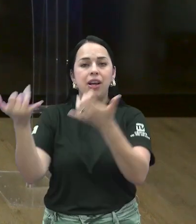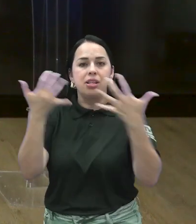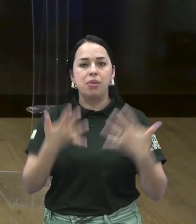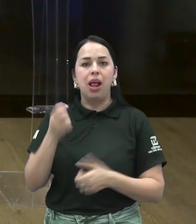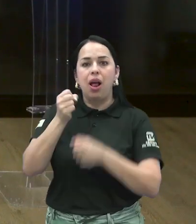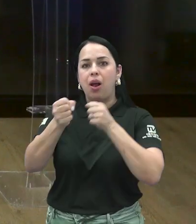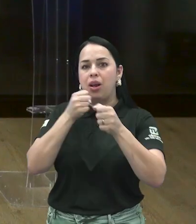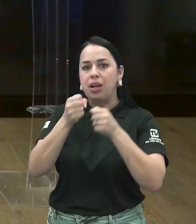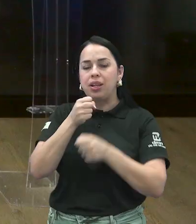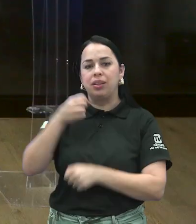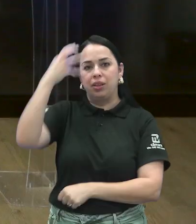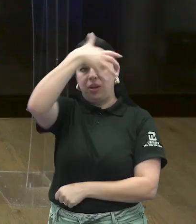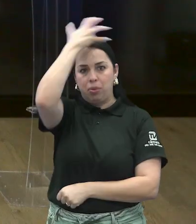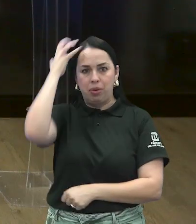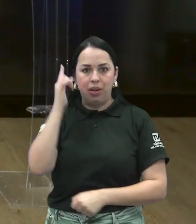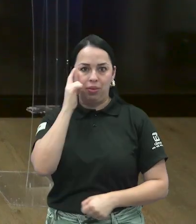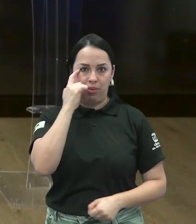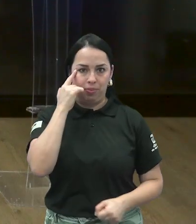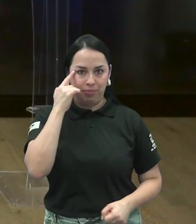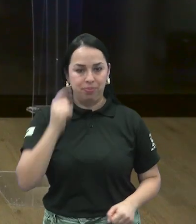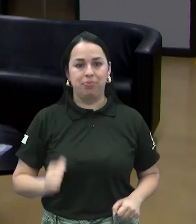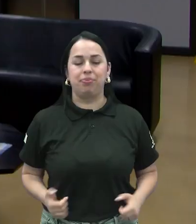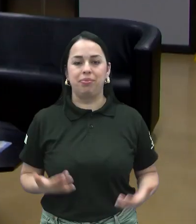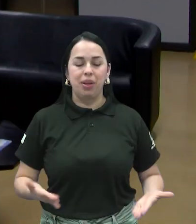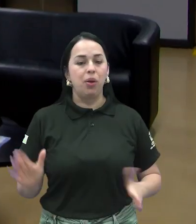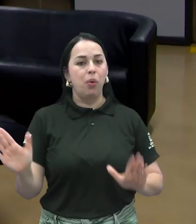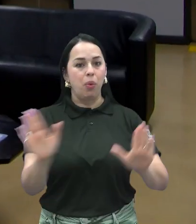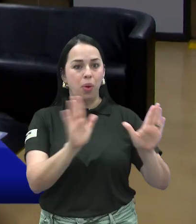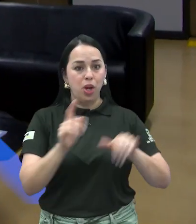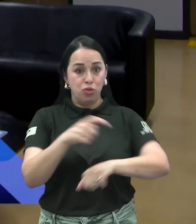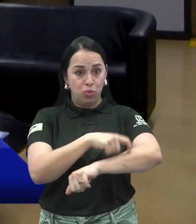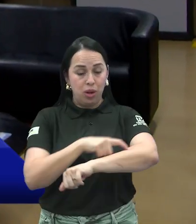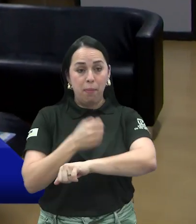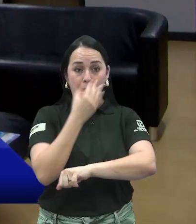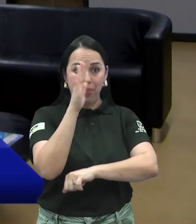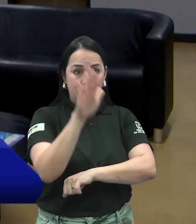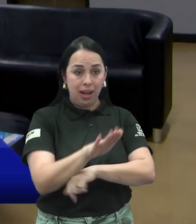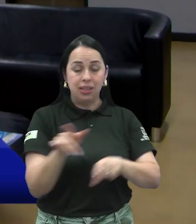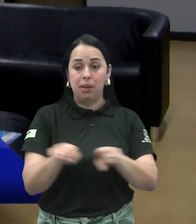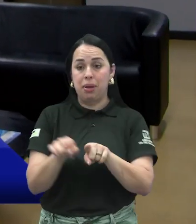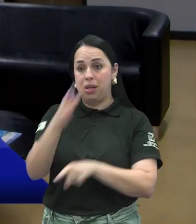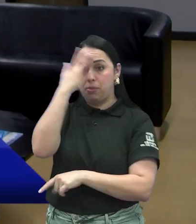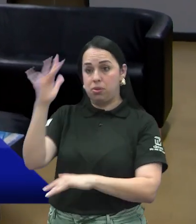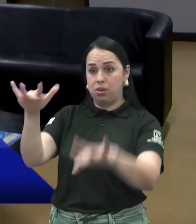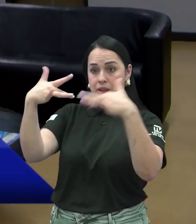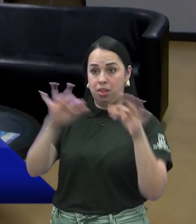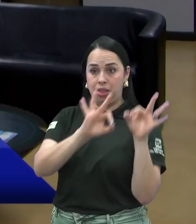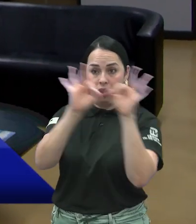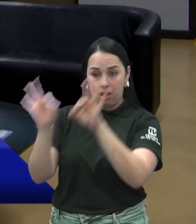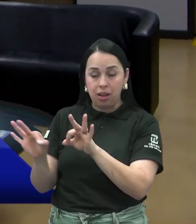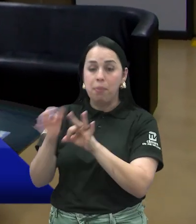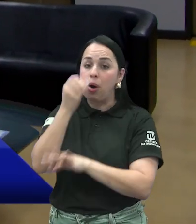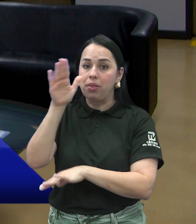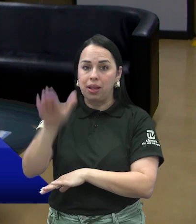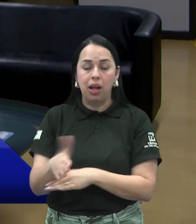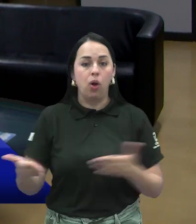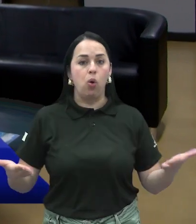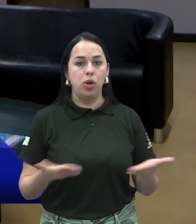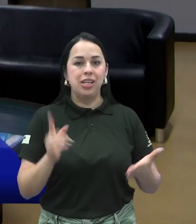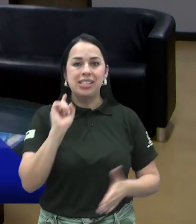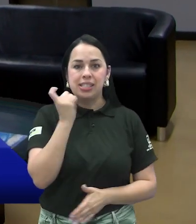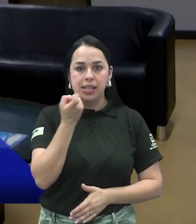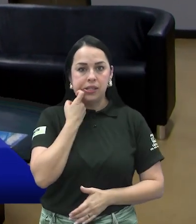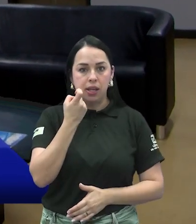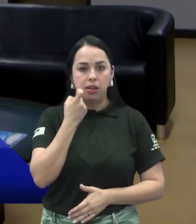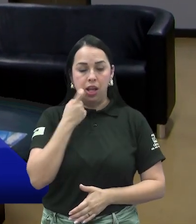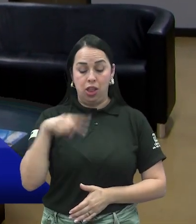pra gente é o repórter Eduardo Campos. Oi, Julia, tudo bem? Ótima tarde para você, para todos que acompanham o Boletim Legislativo.